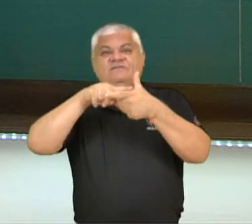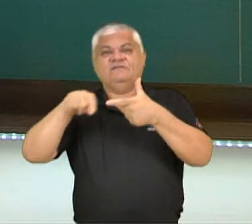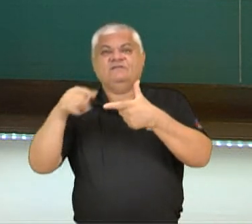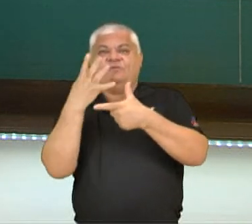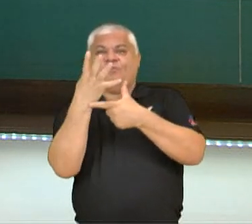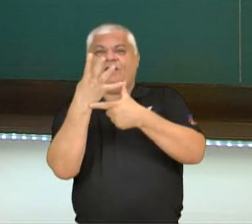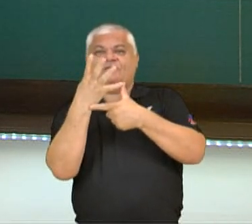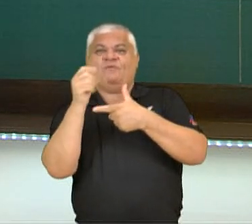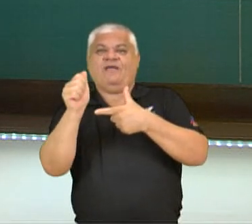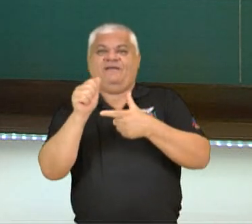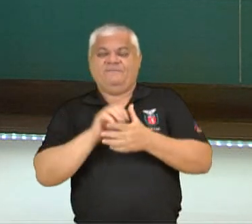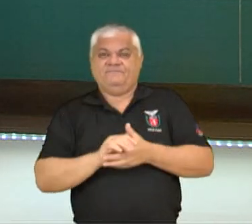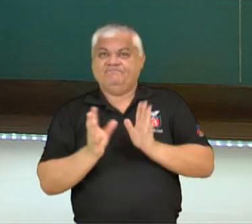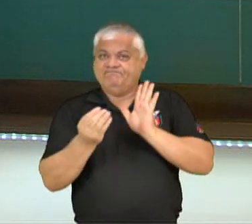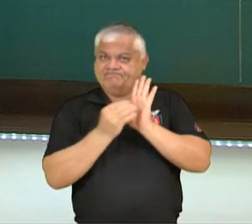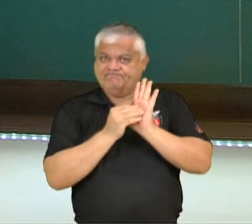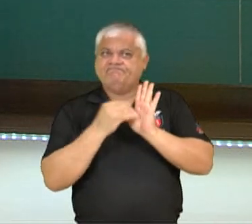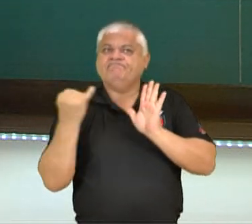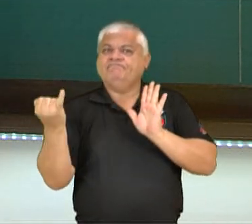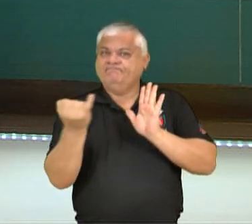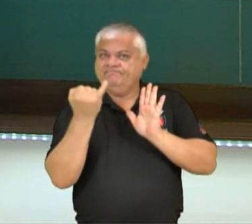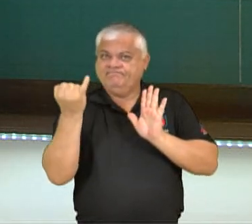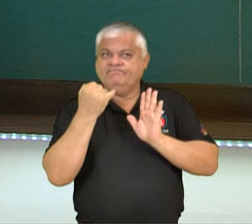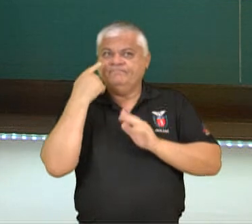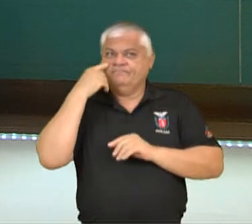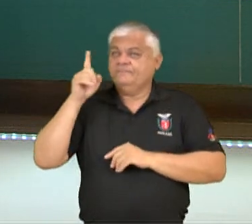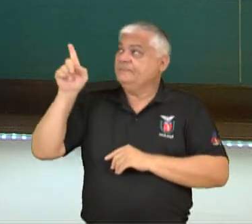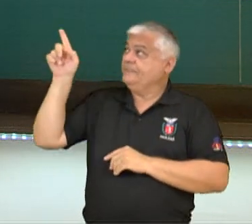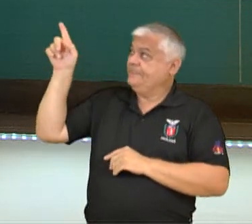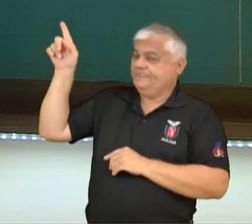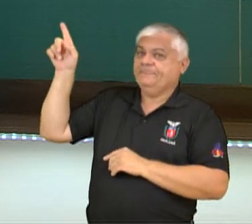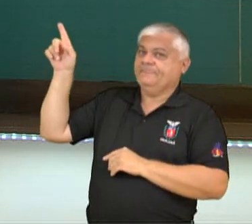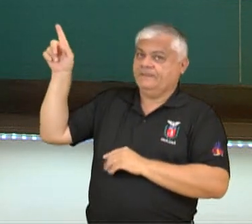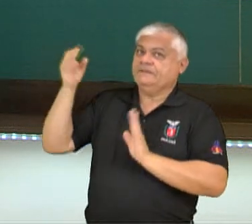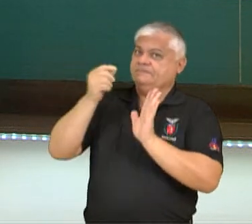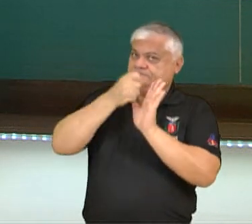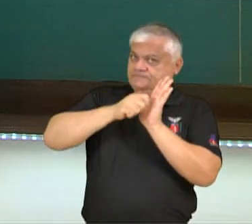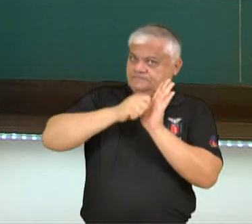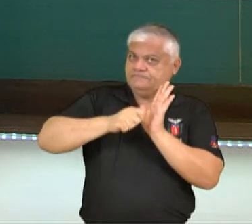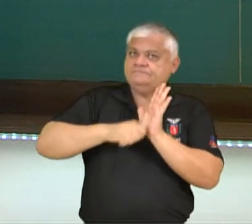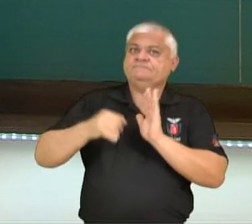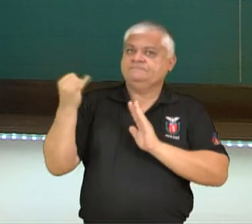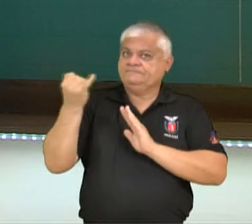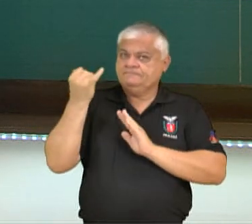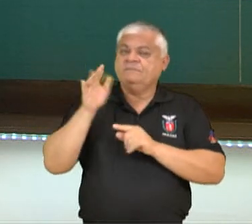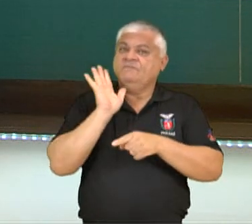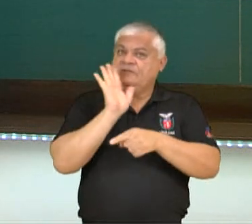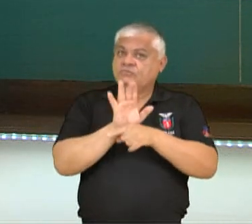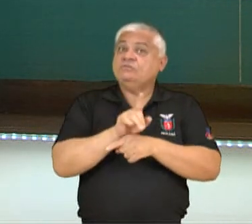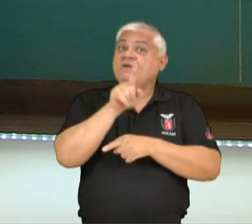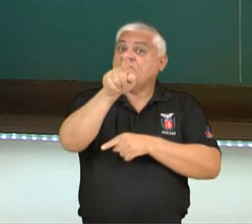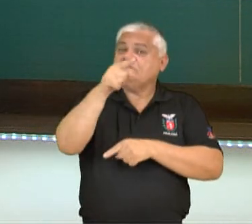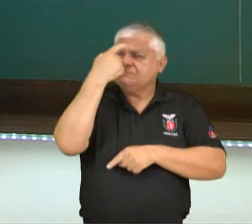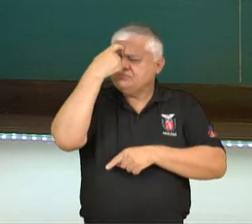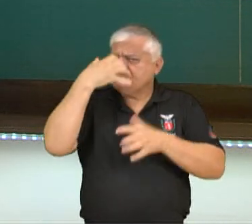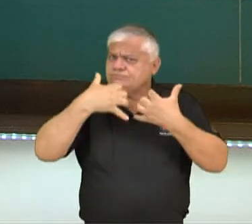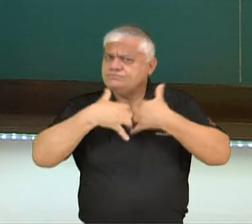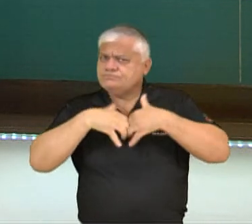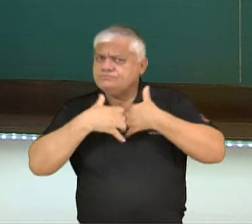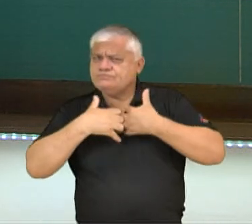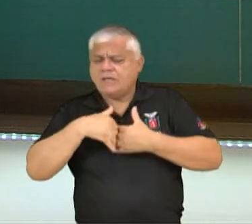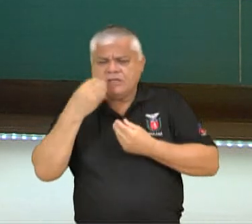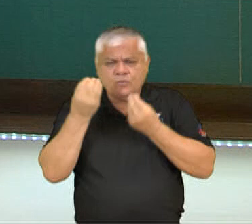4a. Então, anote isso, é muito importante nessa nova relação que possibilita você compreender